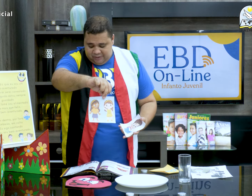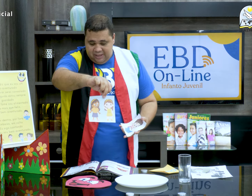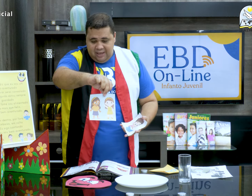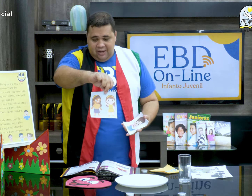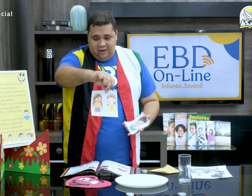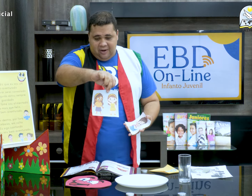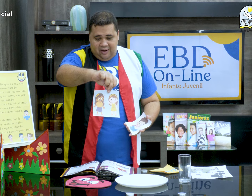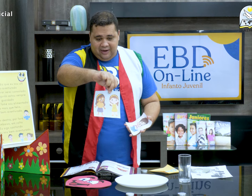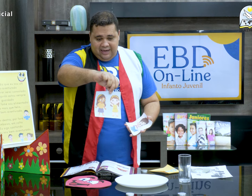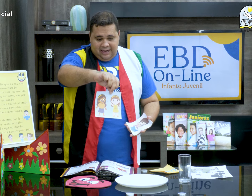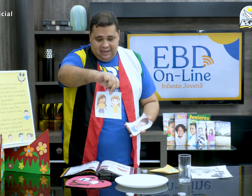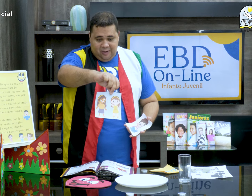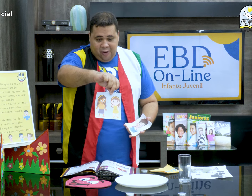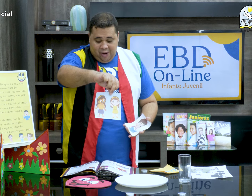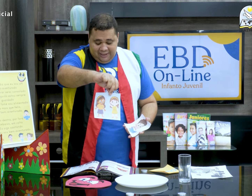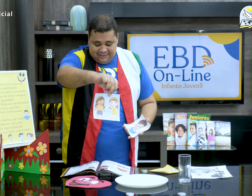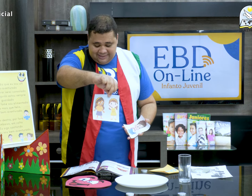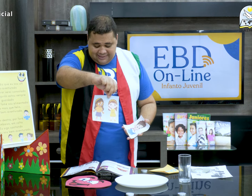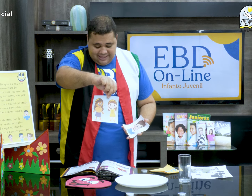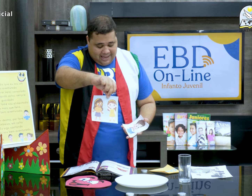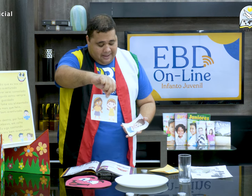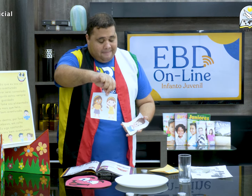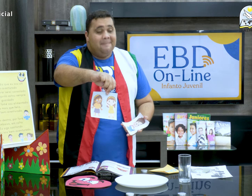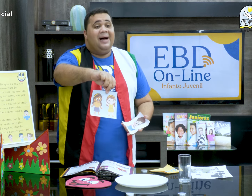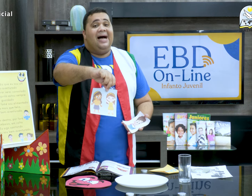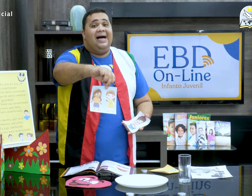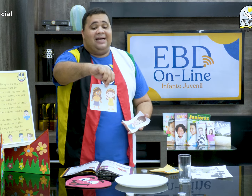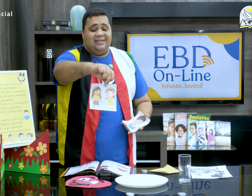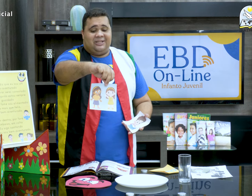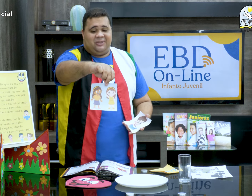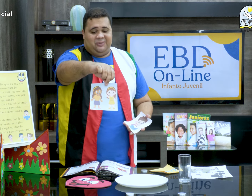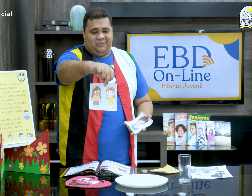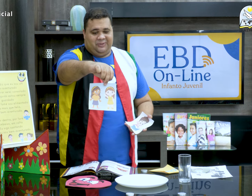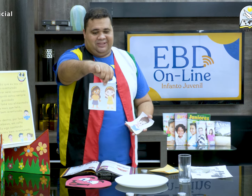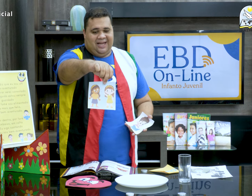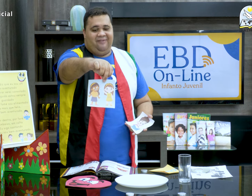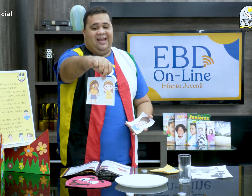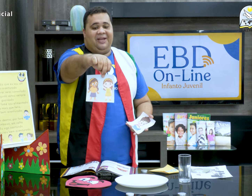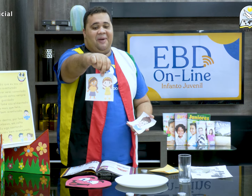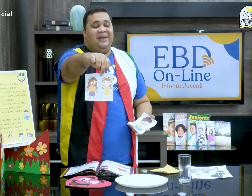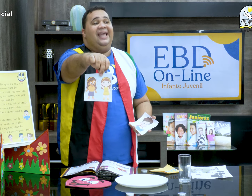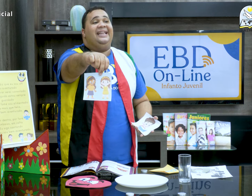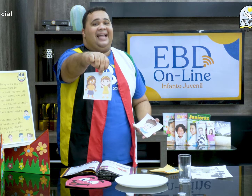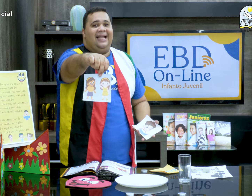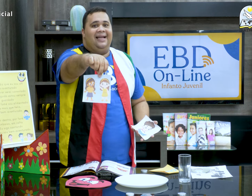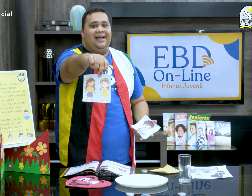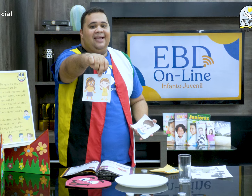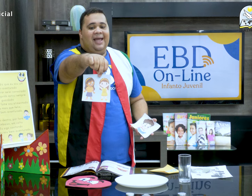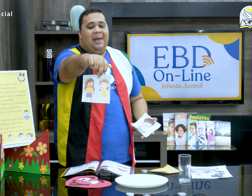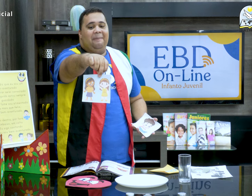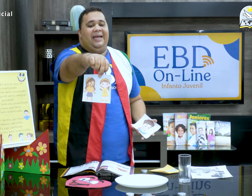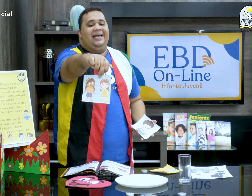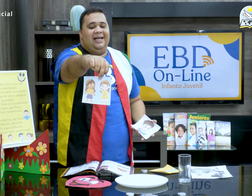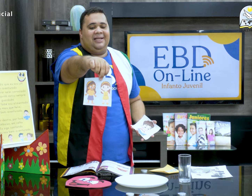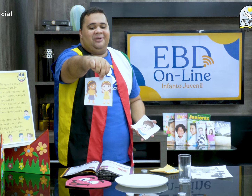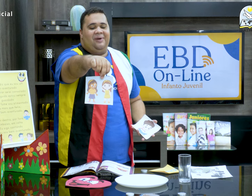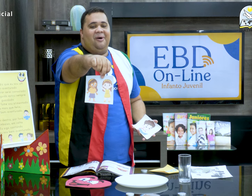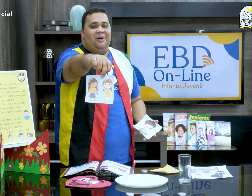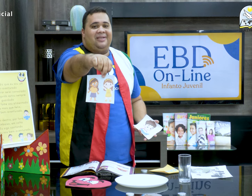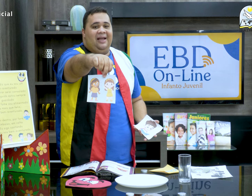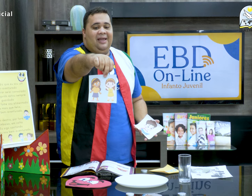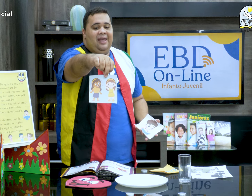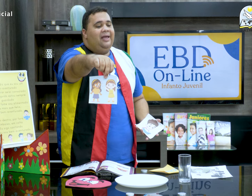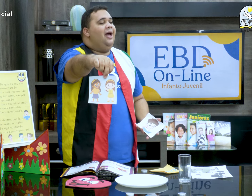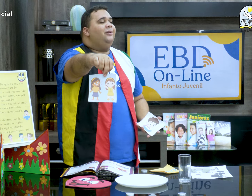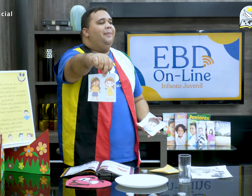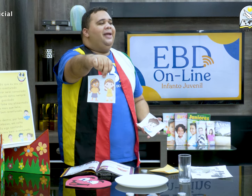bem-aventurado olha os manos tá vendo aqui uma menina irritada brigando com a